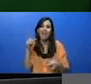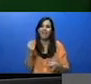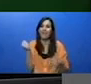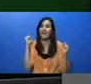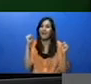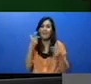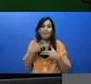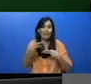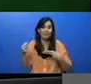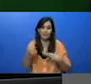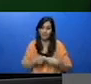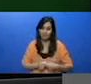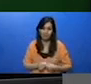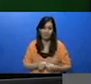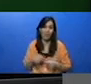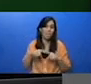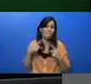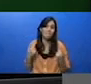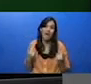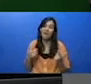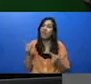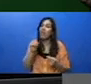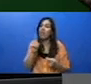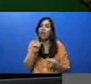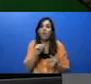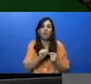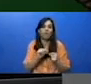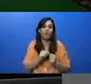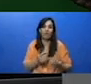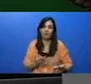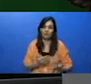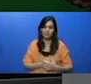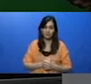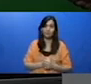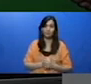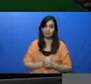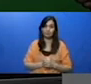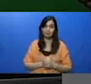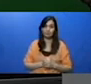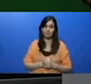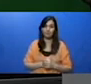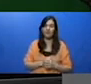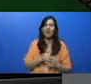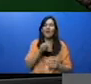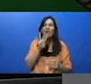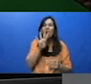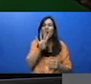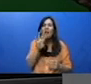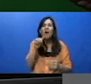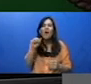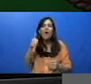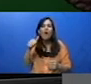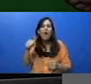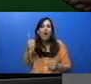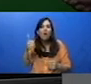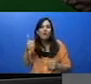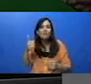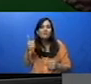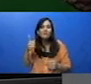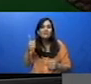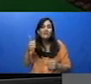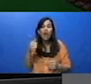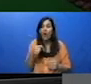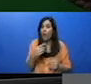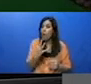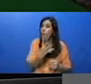ter circulado o seu número na rodada. Então, olha aqui, ó, com 4, 1 e 1, se ela coloca o 4 na